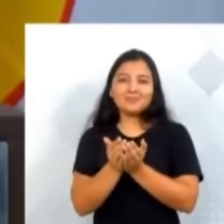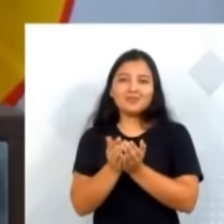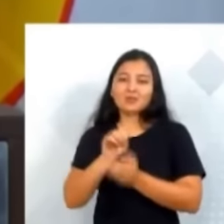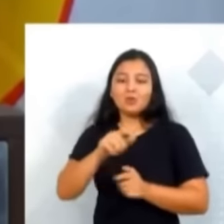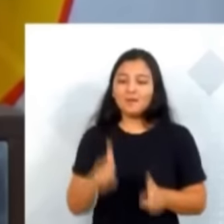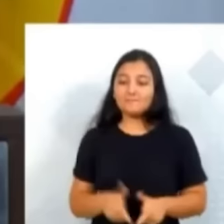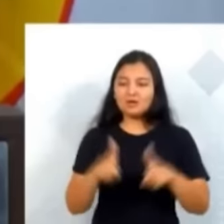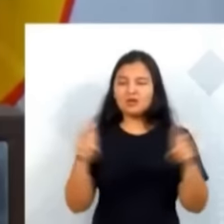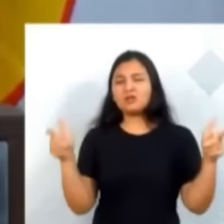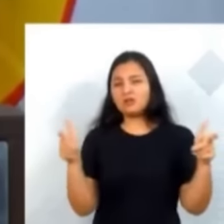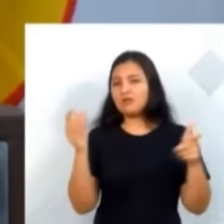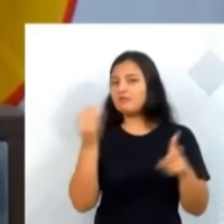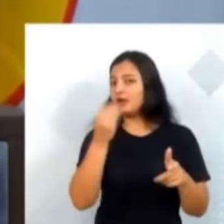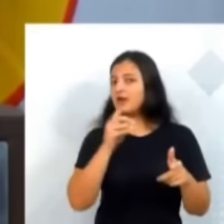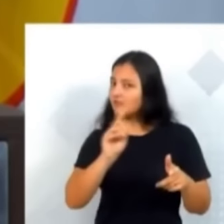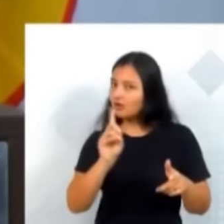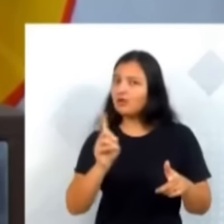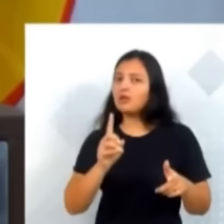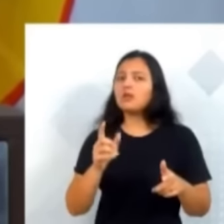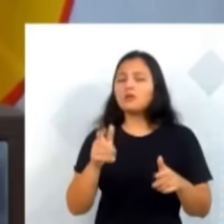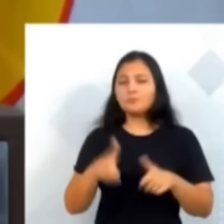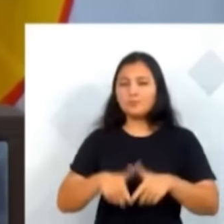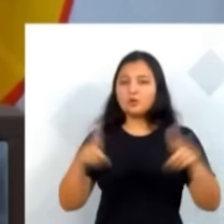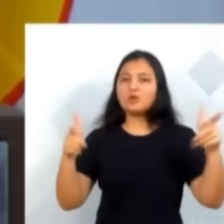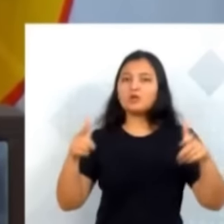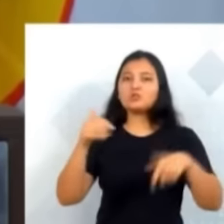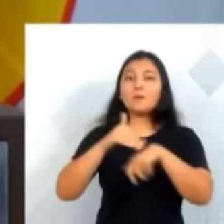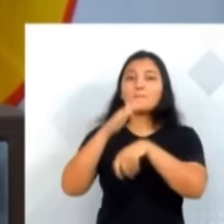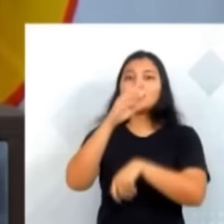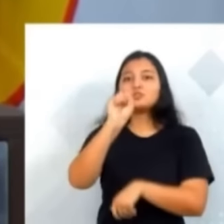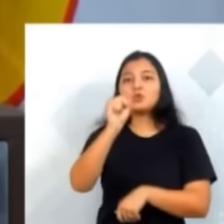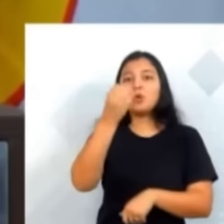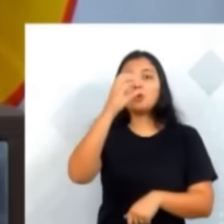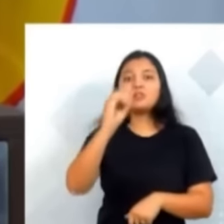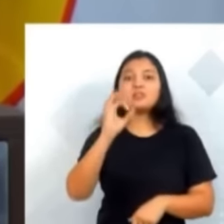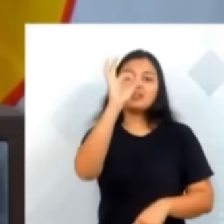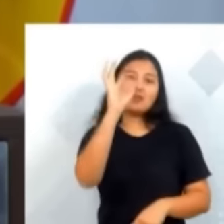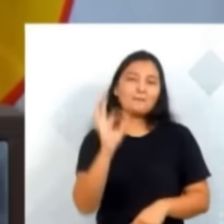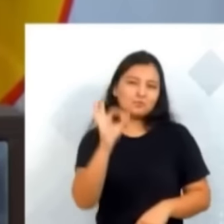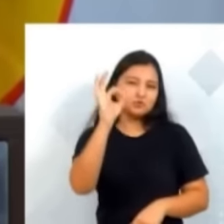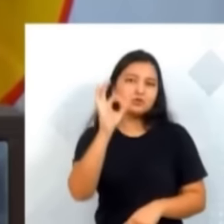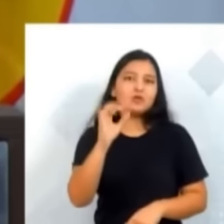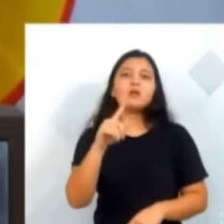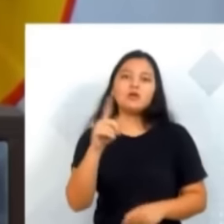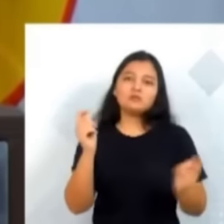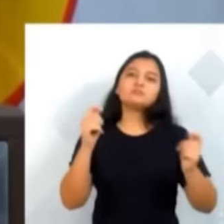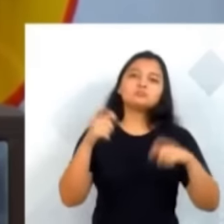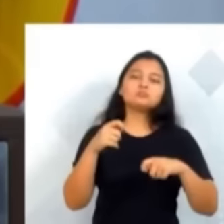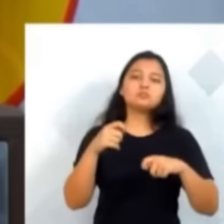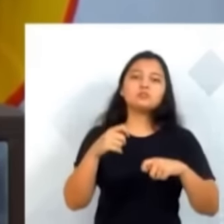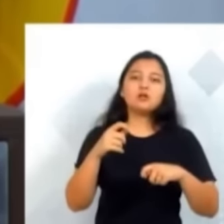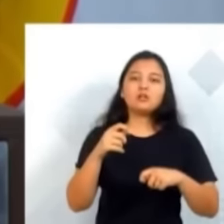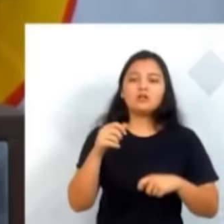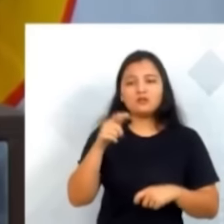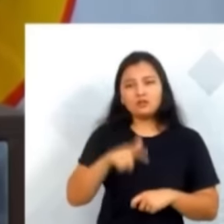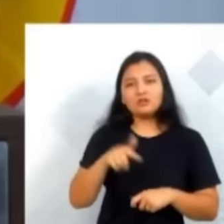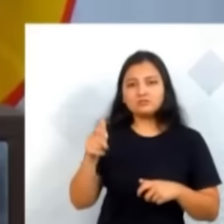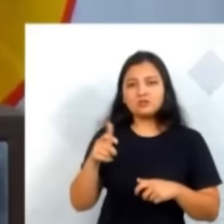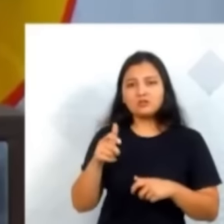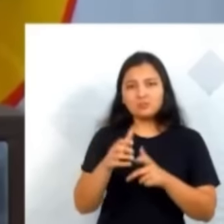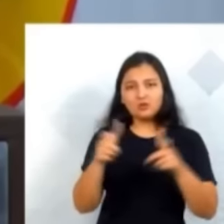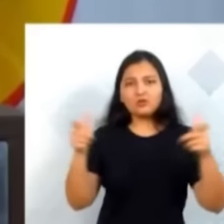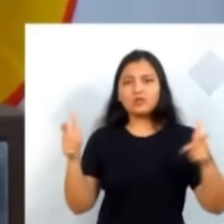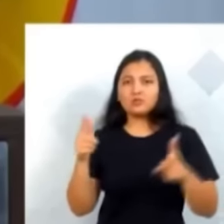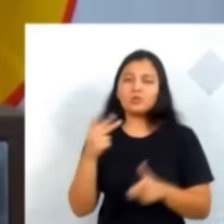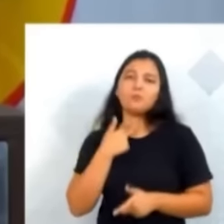maioria fraca, é uma maioria de mais de 80%, é uma maioria significativa. E essa maioria não pode ser